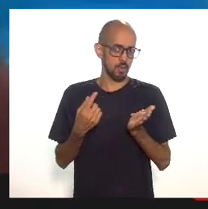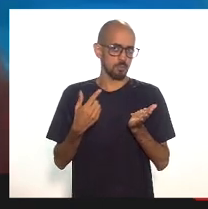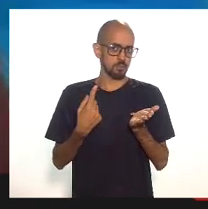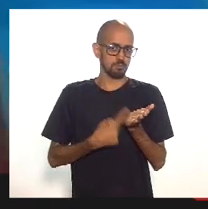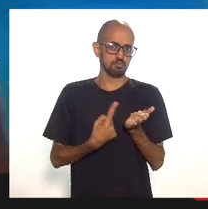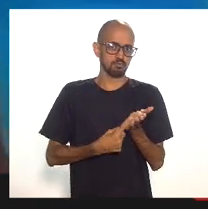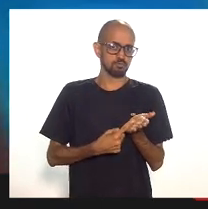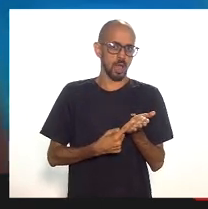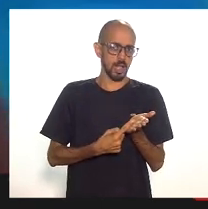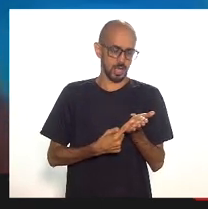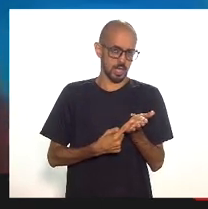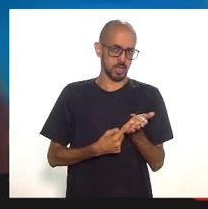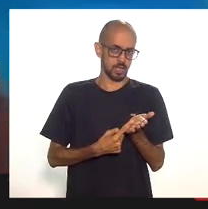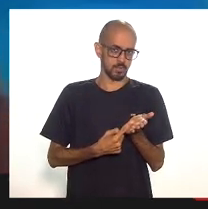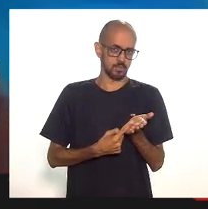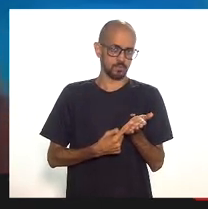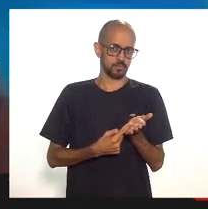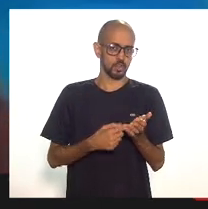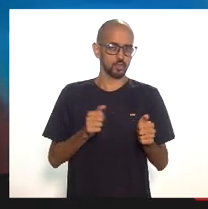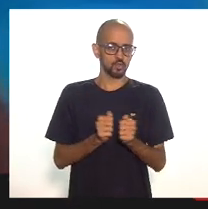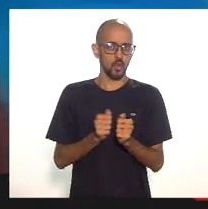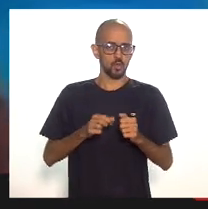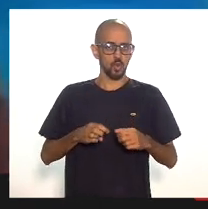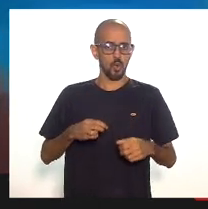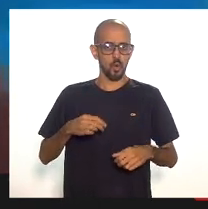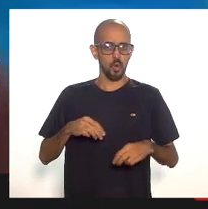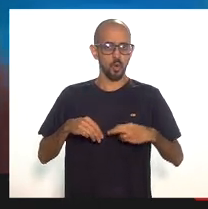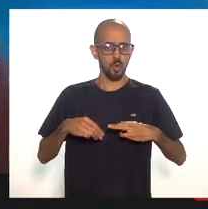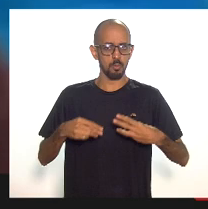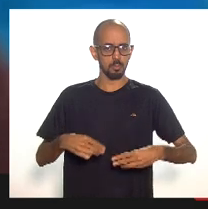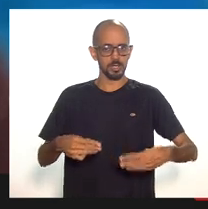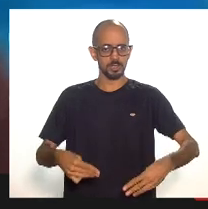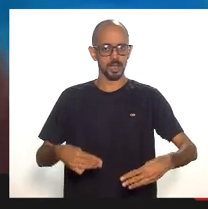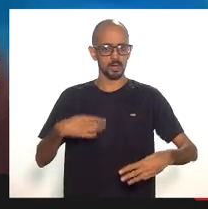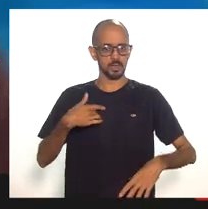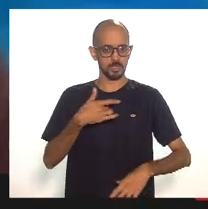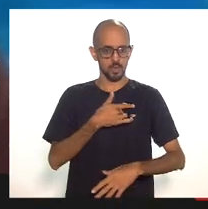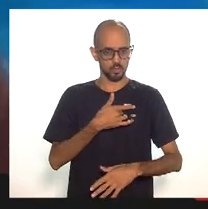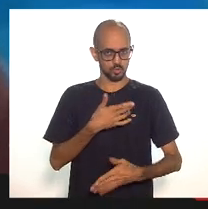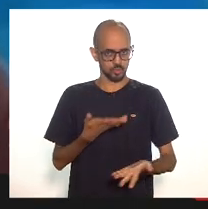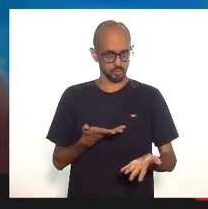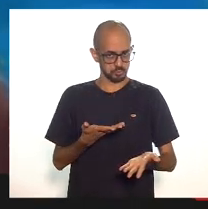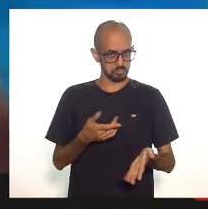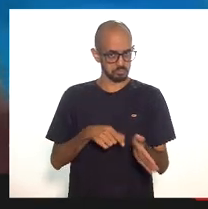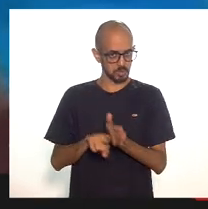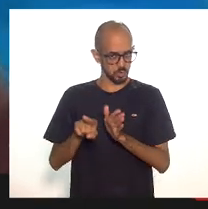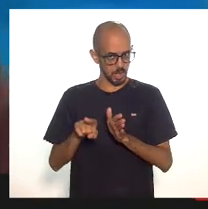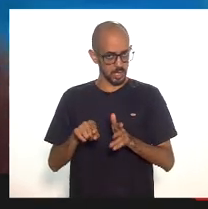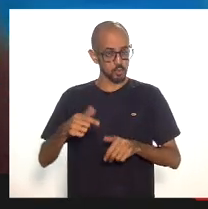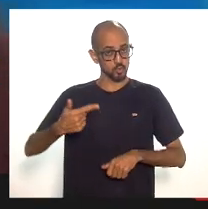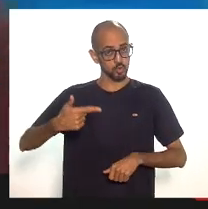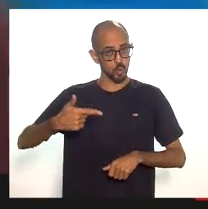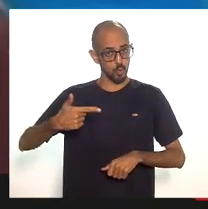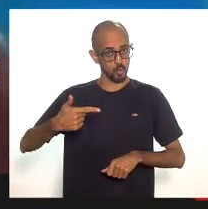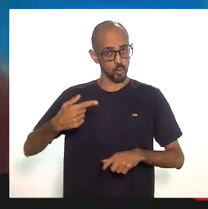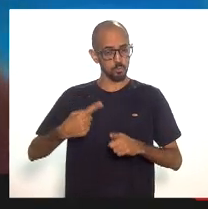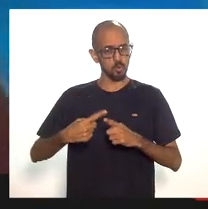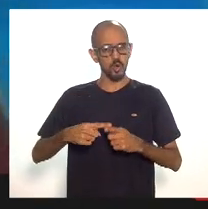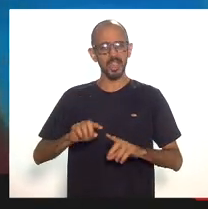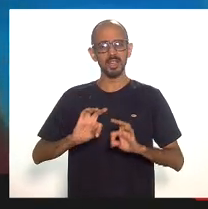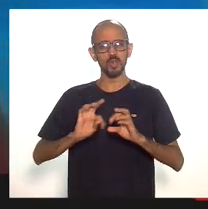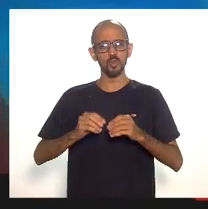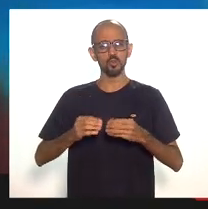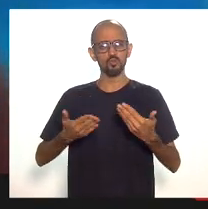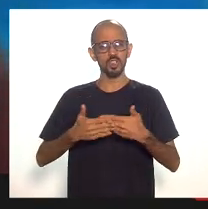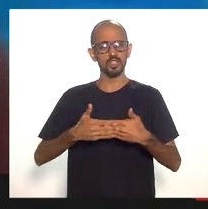governador, num acordo feito com o Ministério da Saúde? Segundo o coronel de Vério, por que tantos leitos fechados? Falta